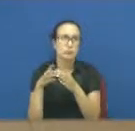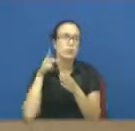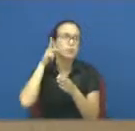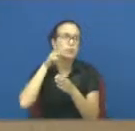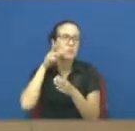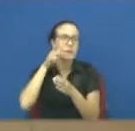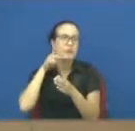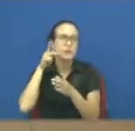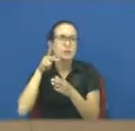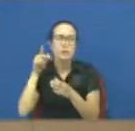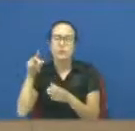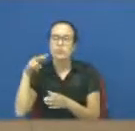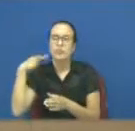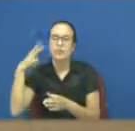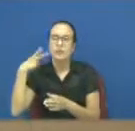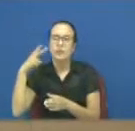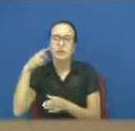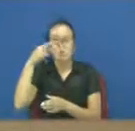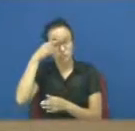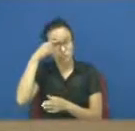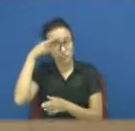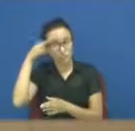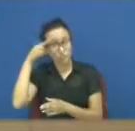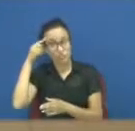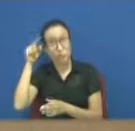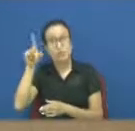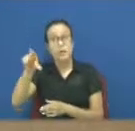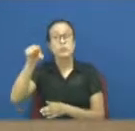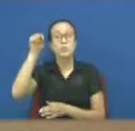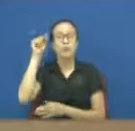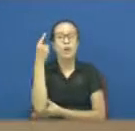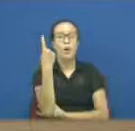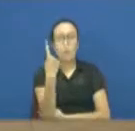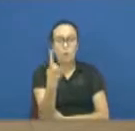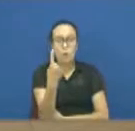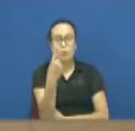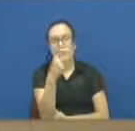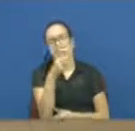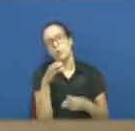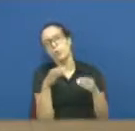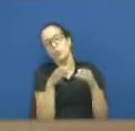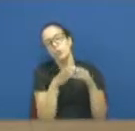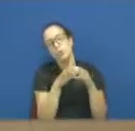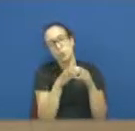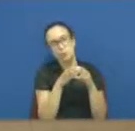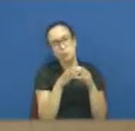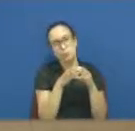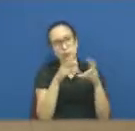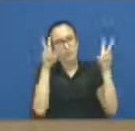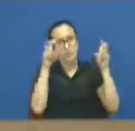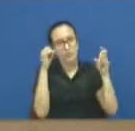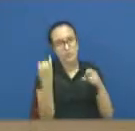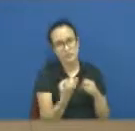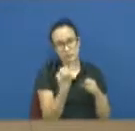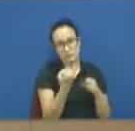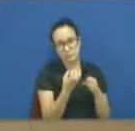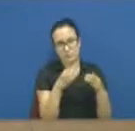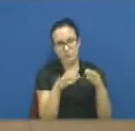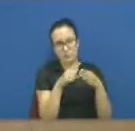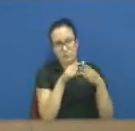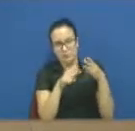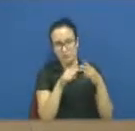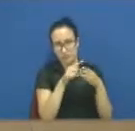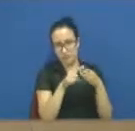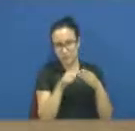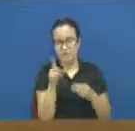vereador Júlio, para que indique um membro para formar a comissão aprovada há pouco.